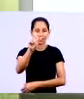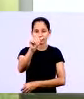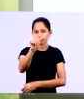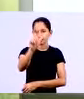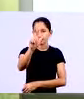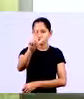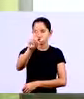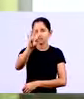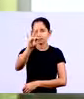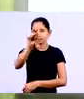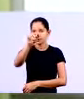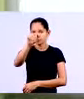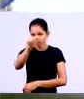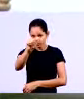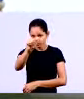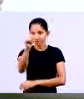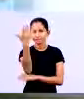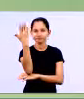Alta Floresta? Um abraço.